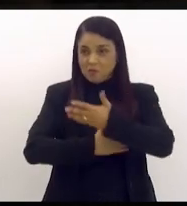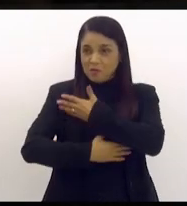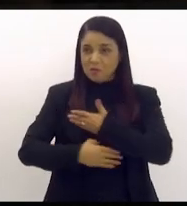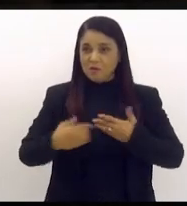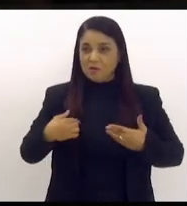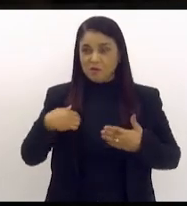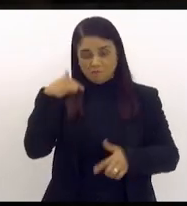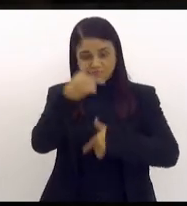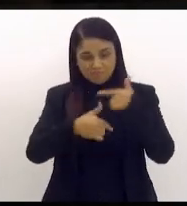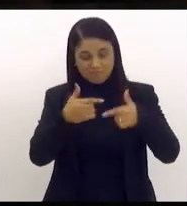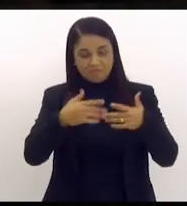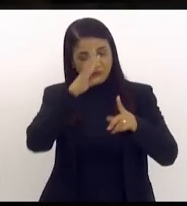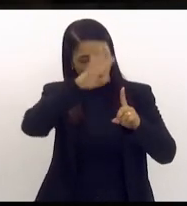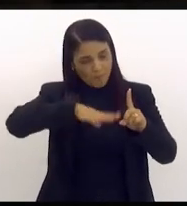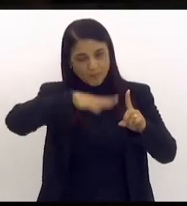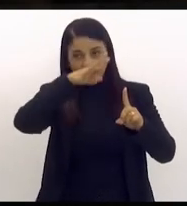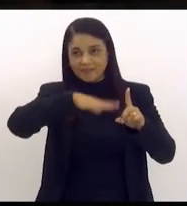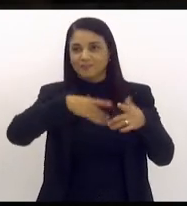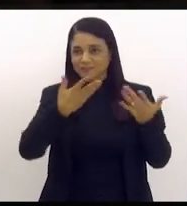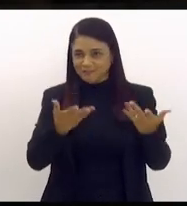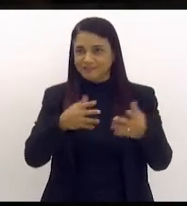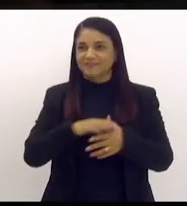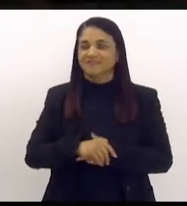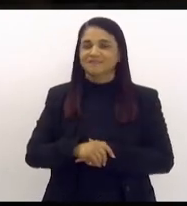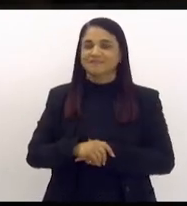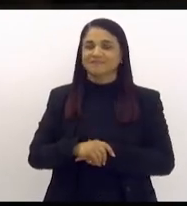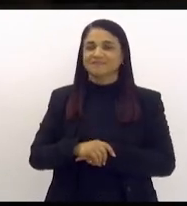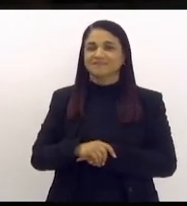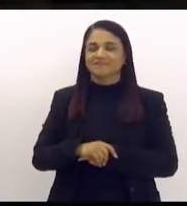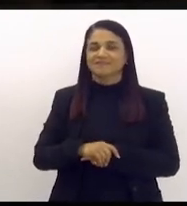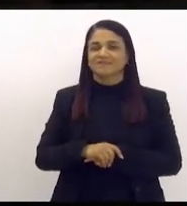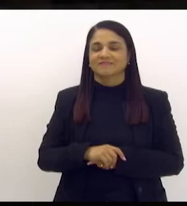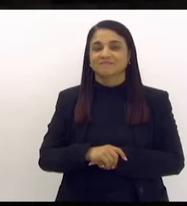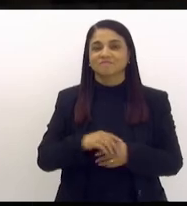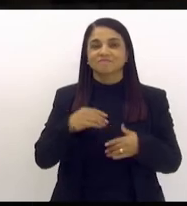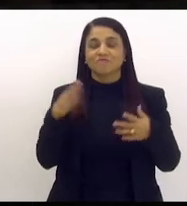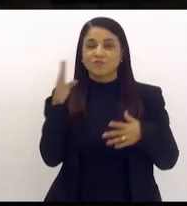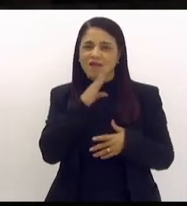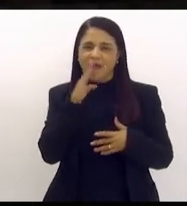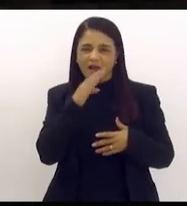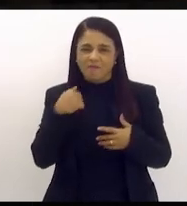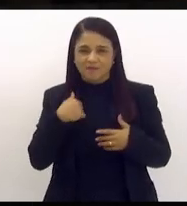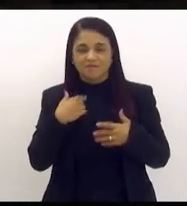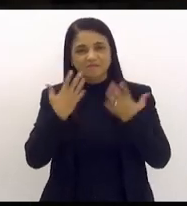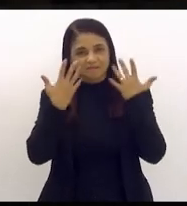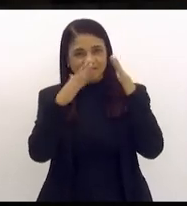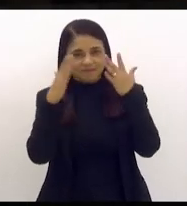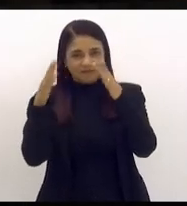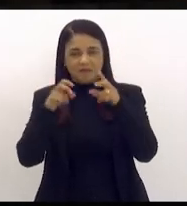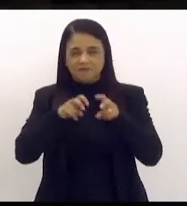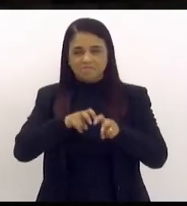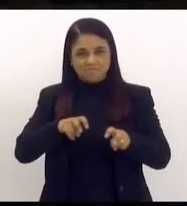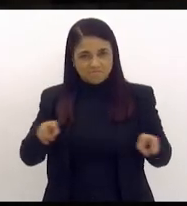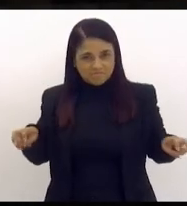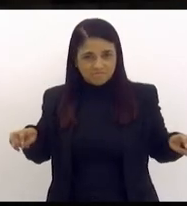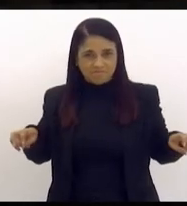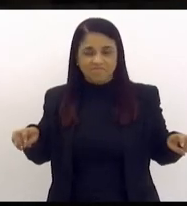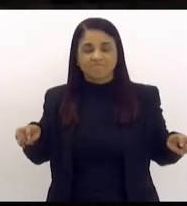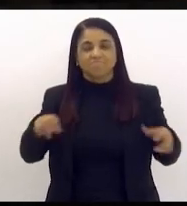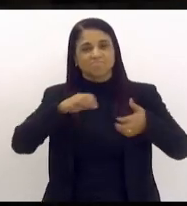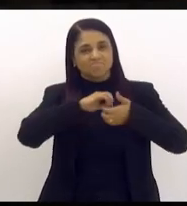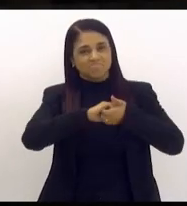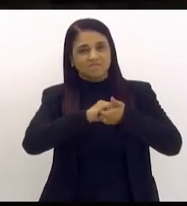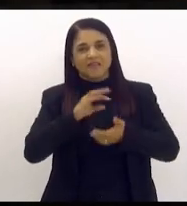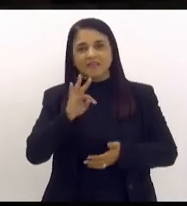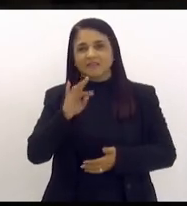úc vou ser rápida animar aqui um pouquinho quero saudar a nossa mesa Tadeu